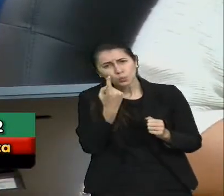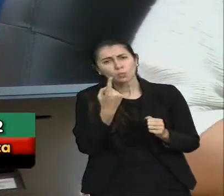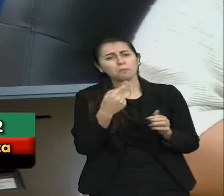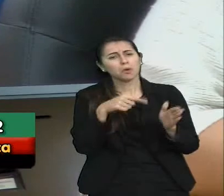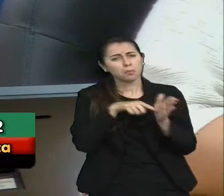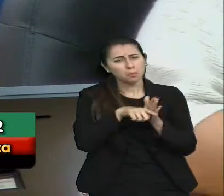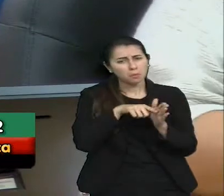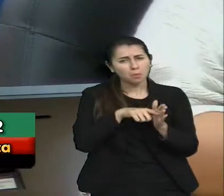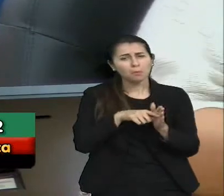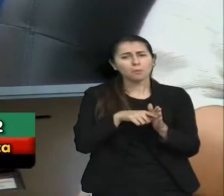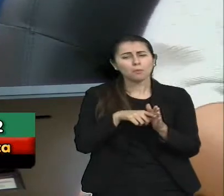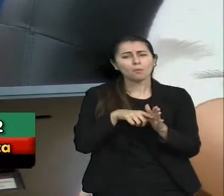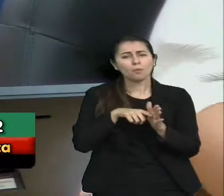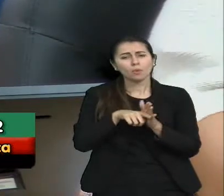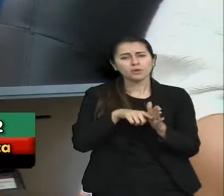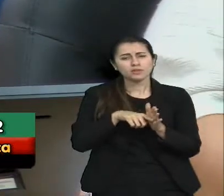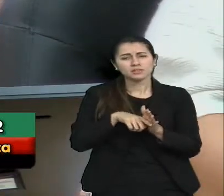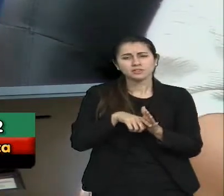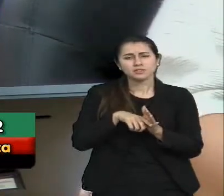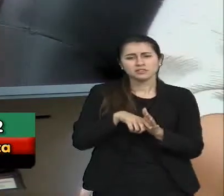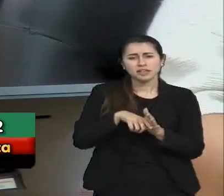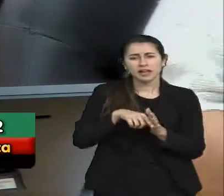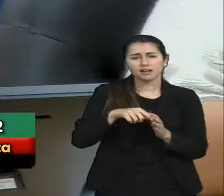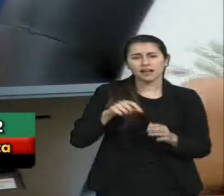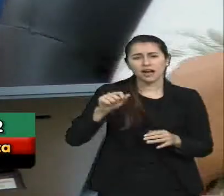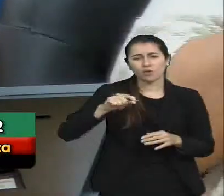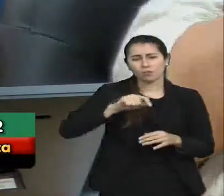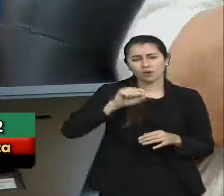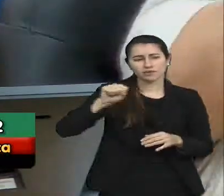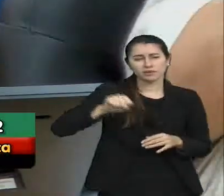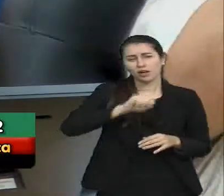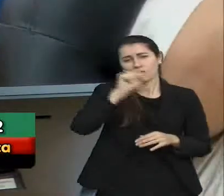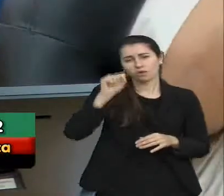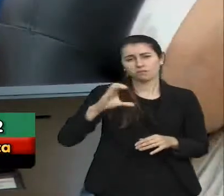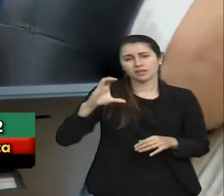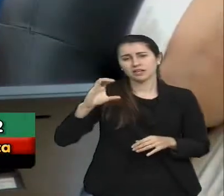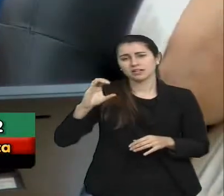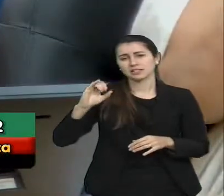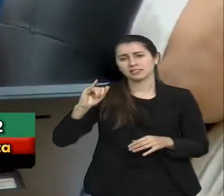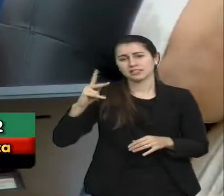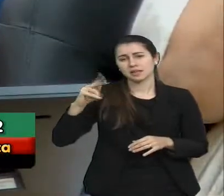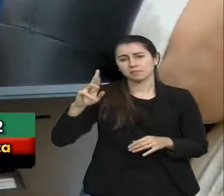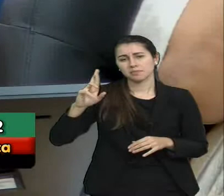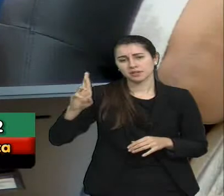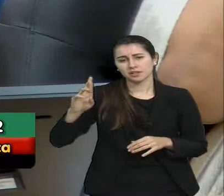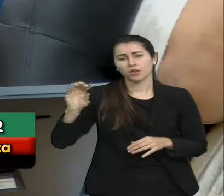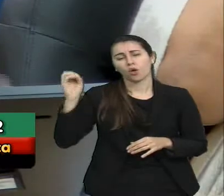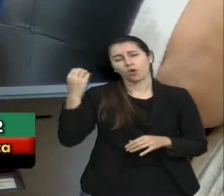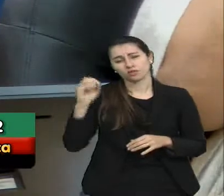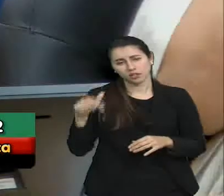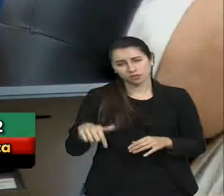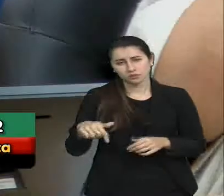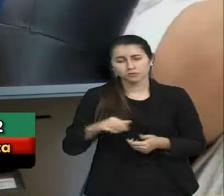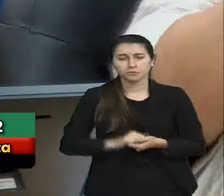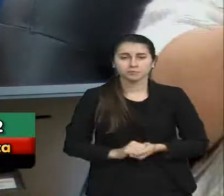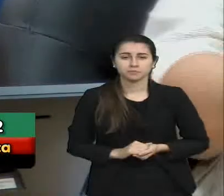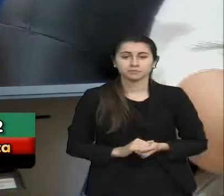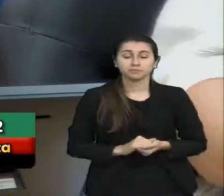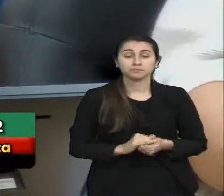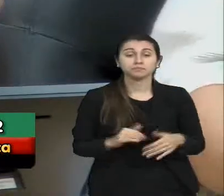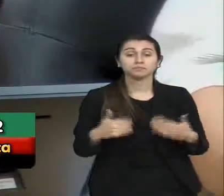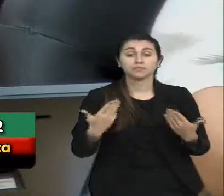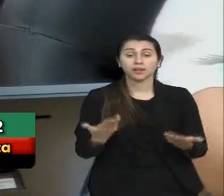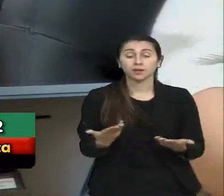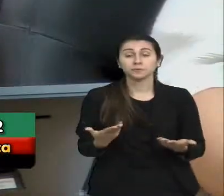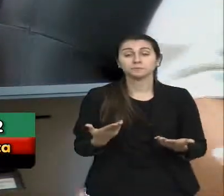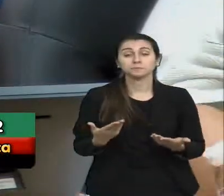arroba cepirosasco para consulta pública. Tá? Eu gostaria também de pedir que, para quem está aqui